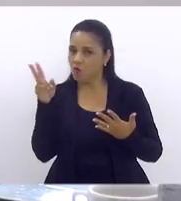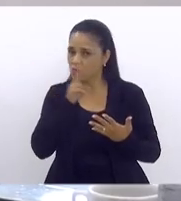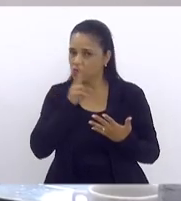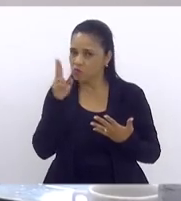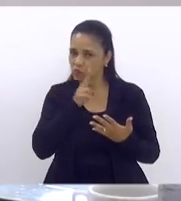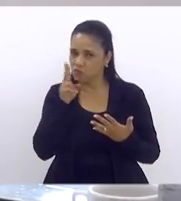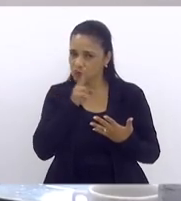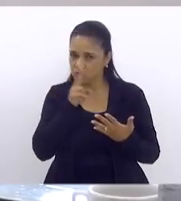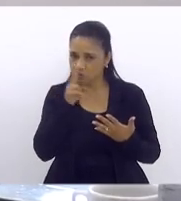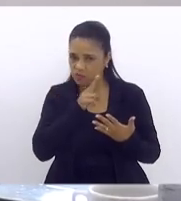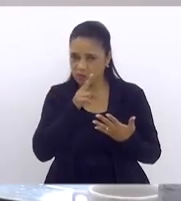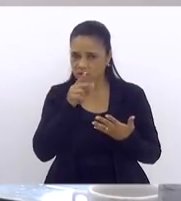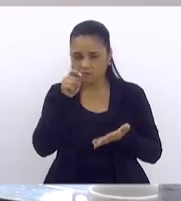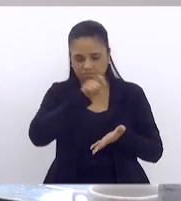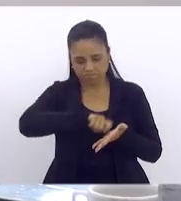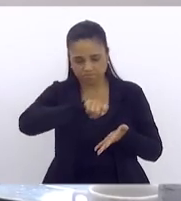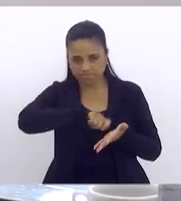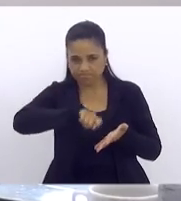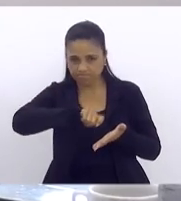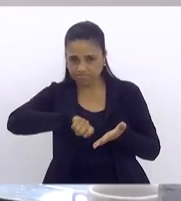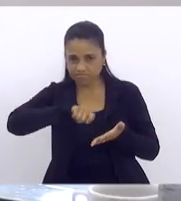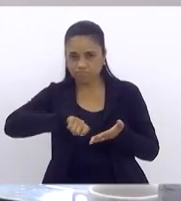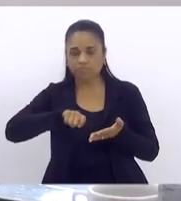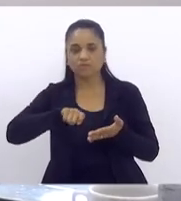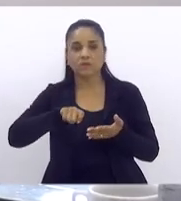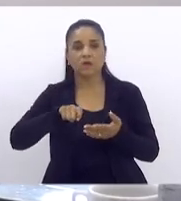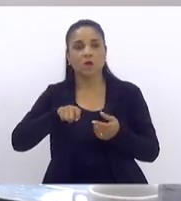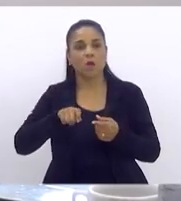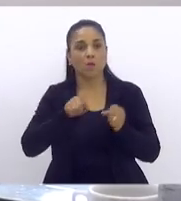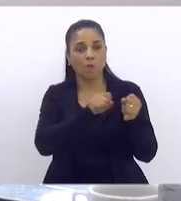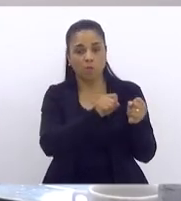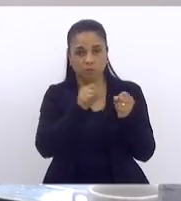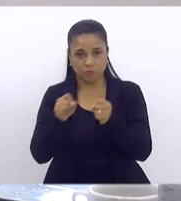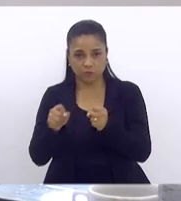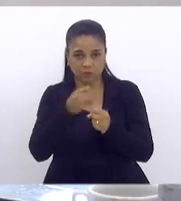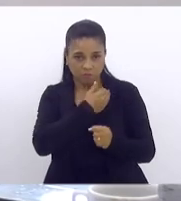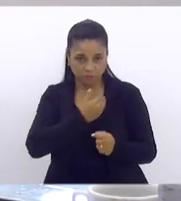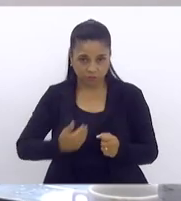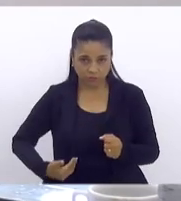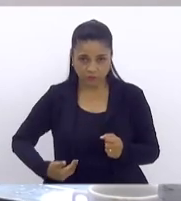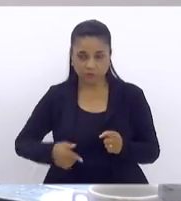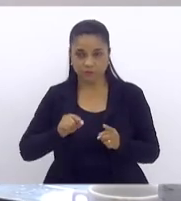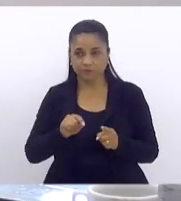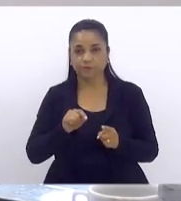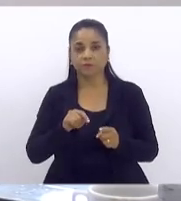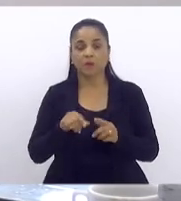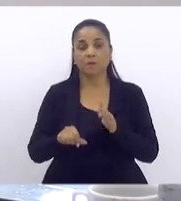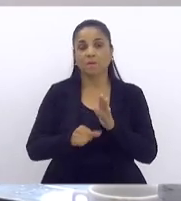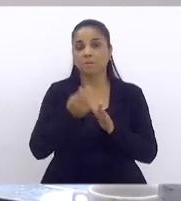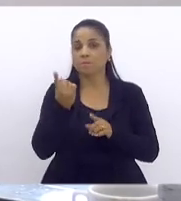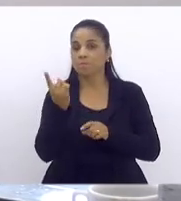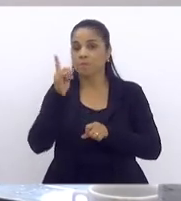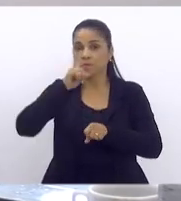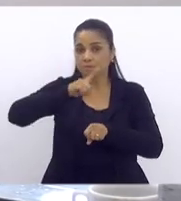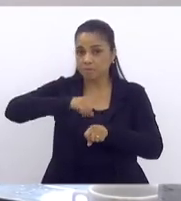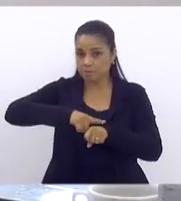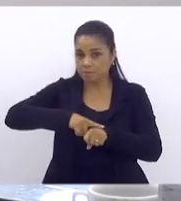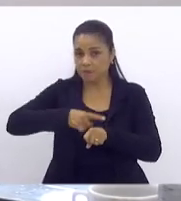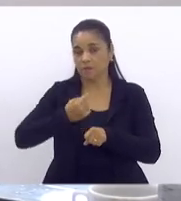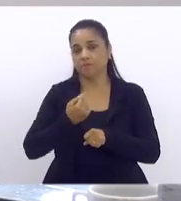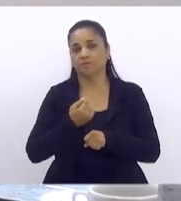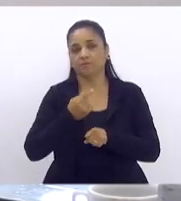dessa comissão com algumas pontuações urgentes ao poder público. A primeira delas Se havia dúvidas de